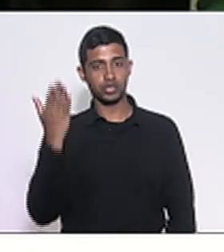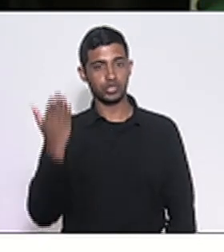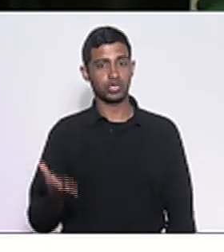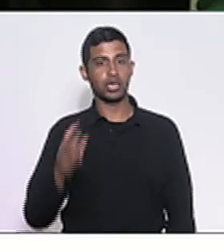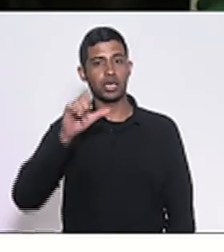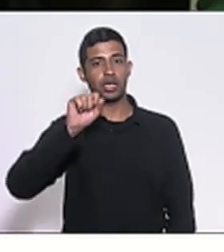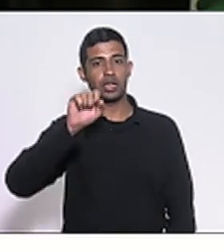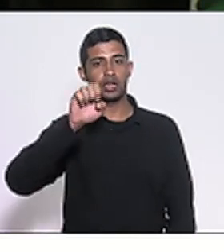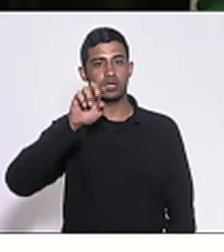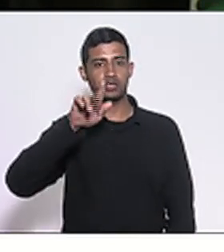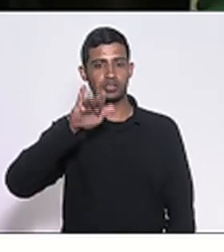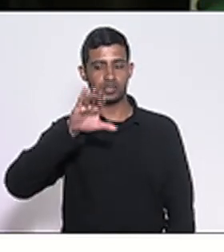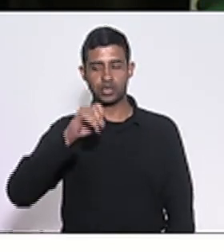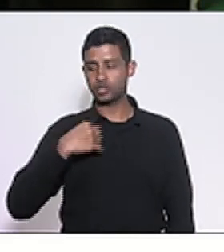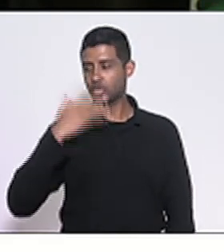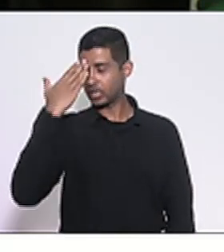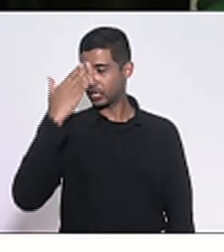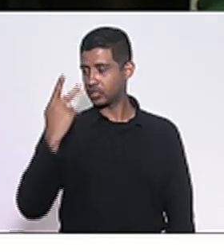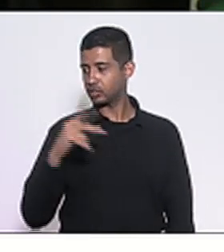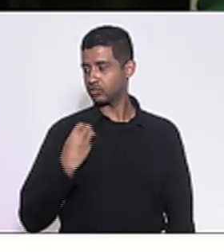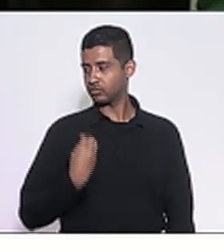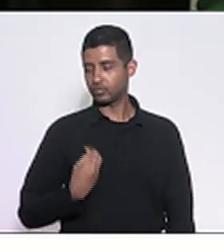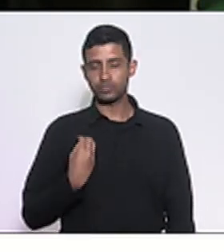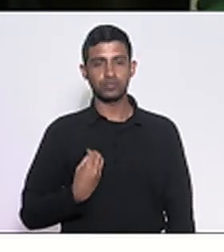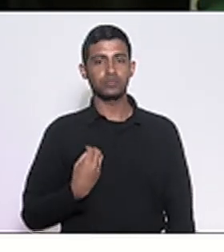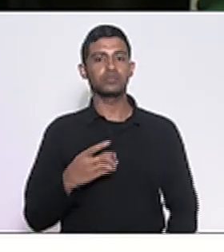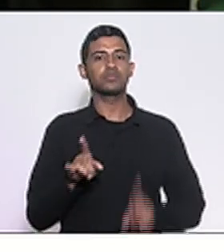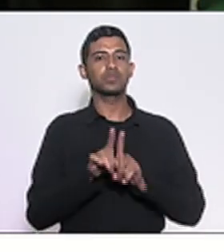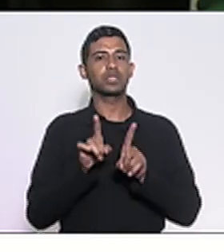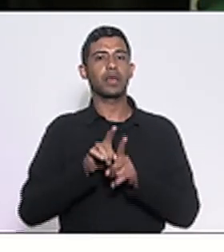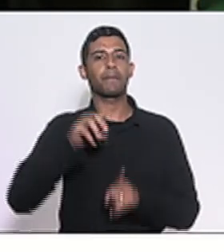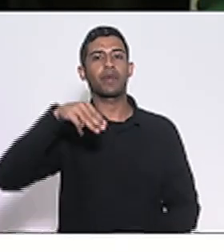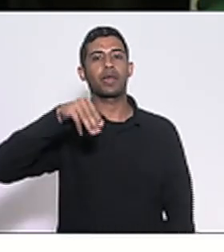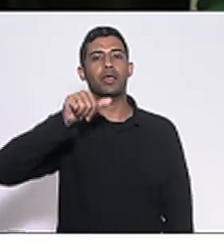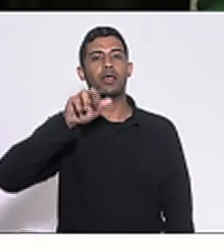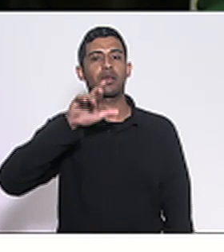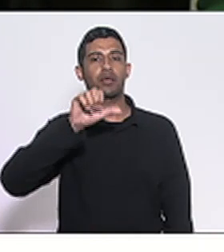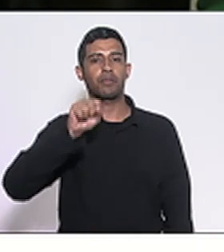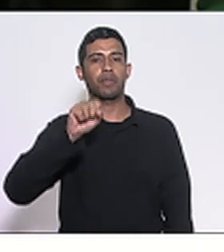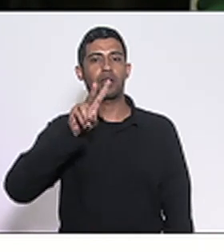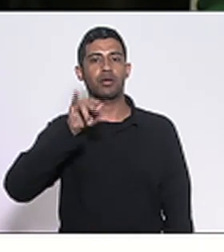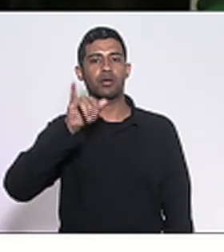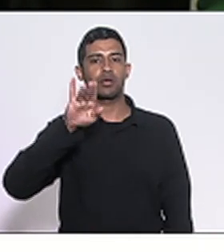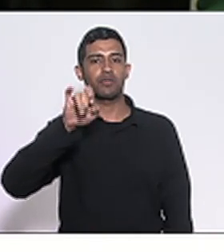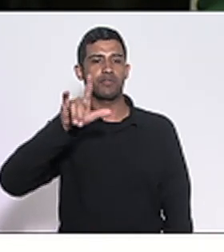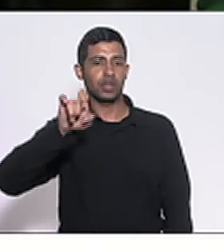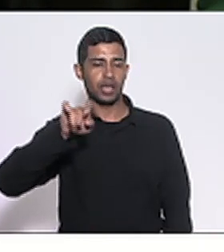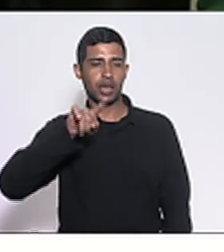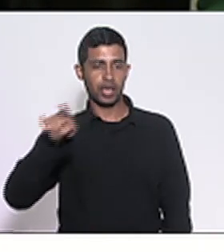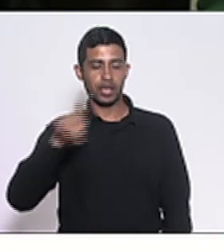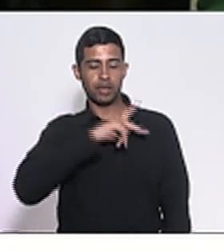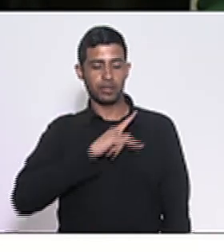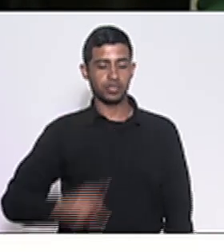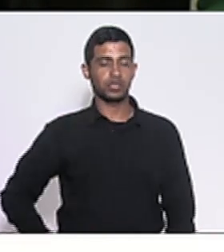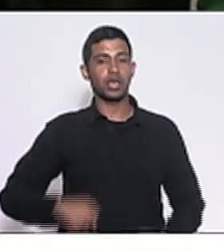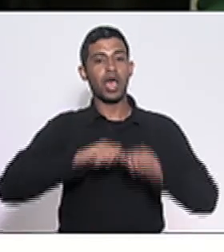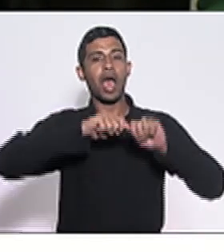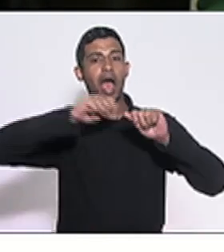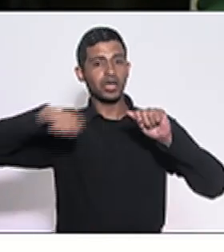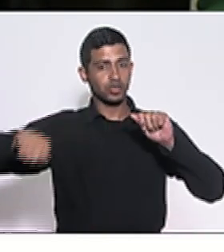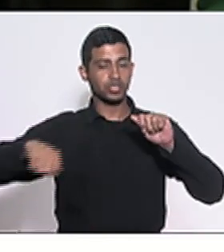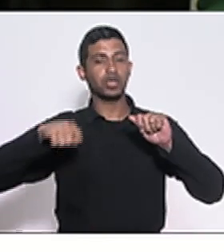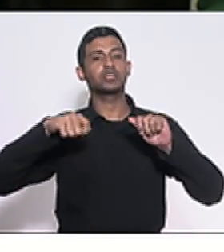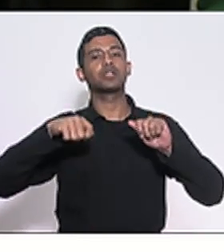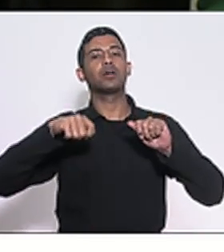sua presença. O Marcos Vilela, presidente da Associação de Servidores, assim como o Júlio